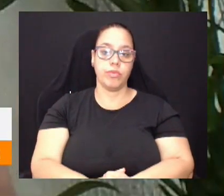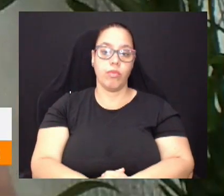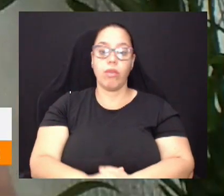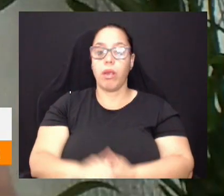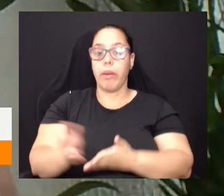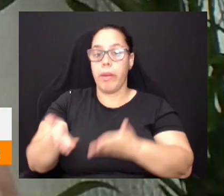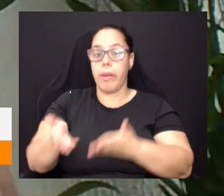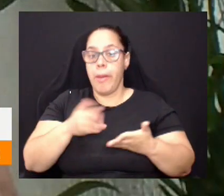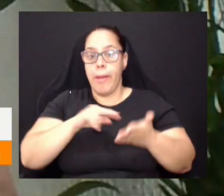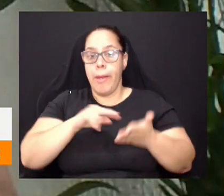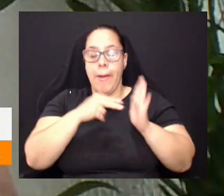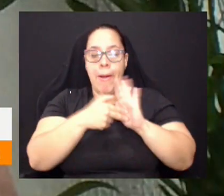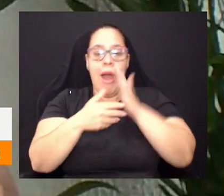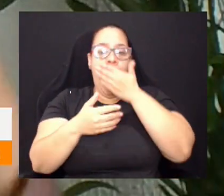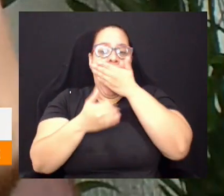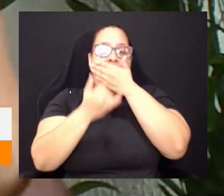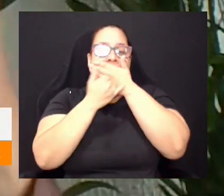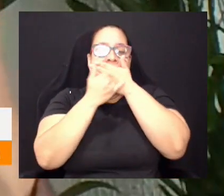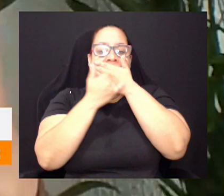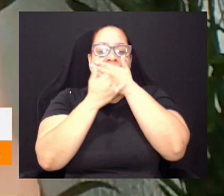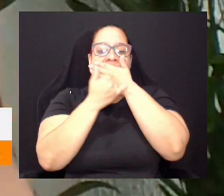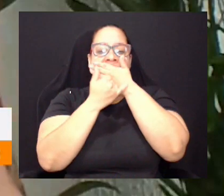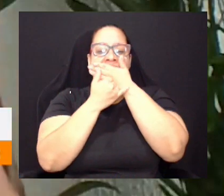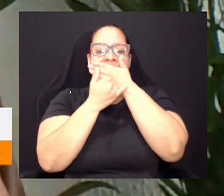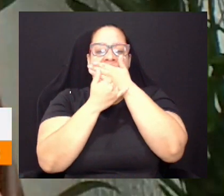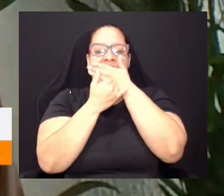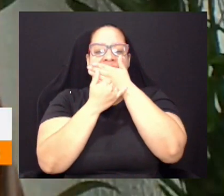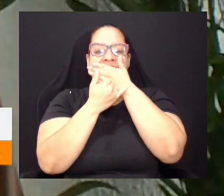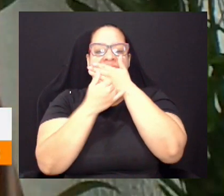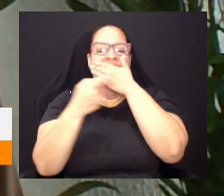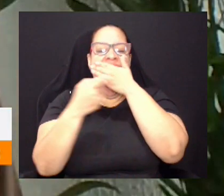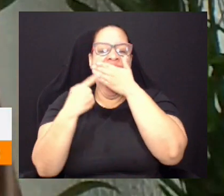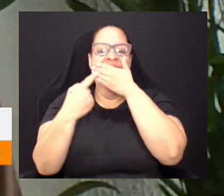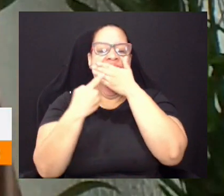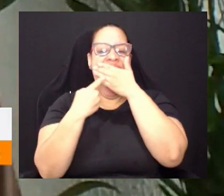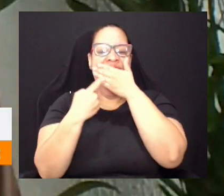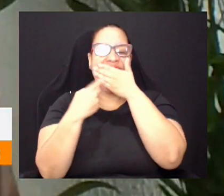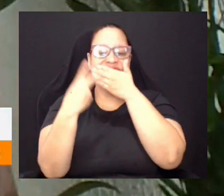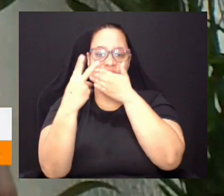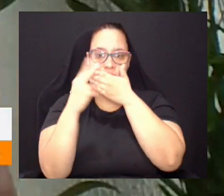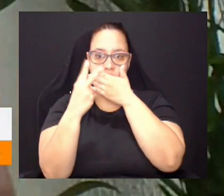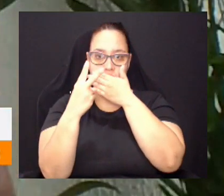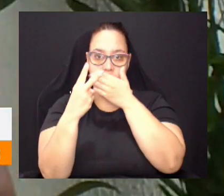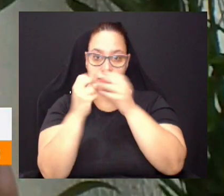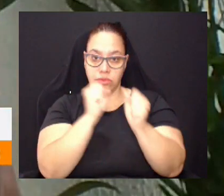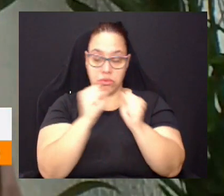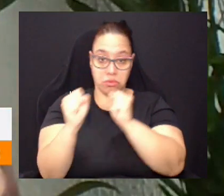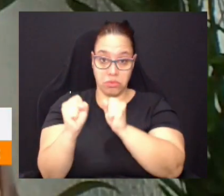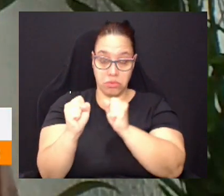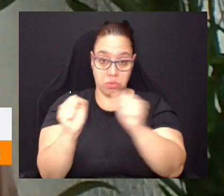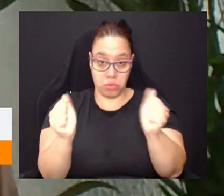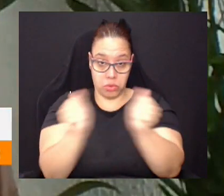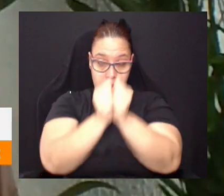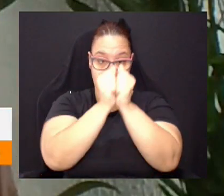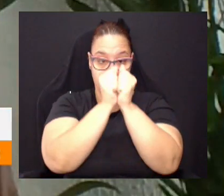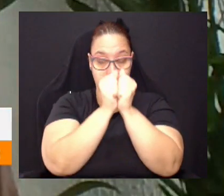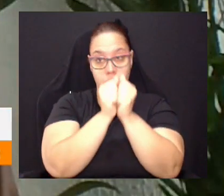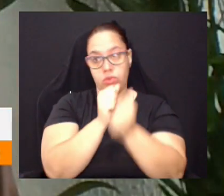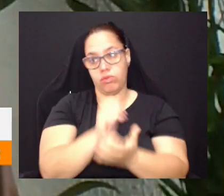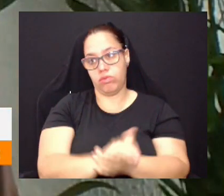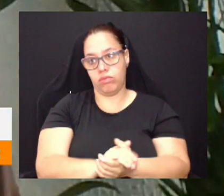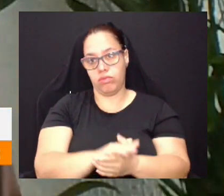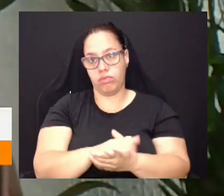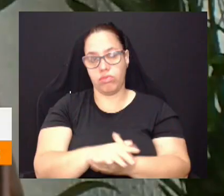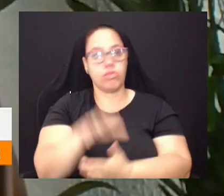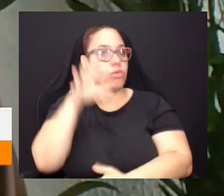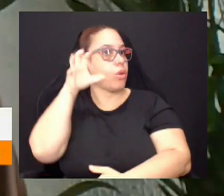que haja diálogo, onde os dois possam estar inteiros nessa relação e ouvir com